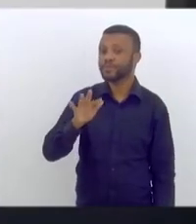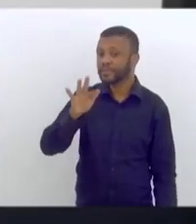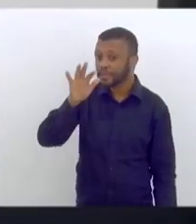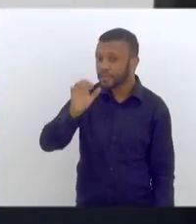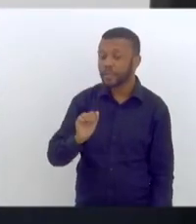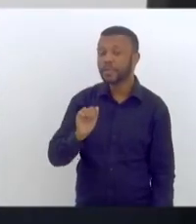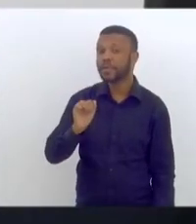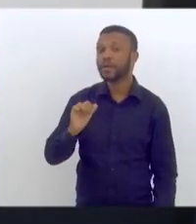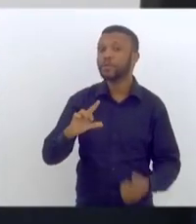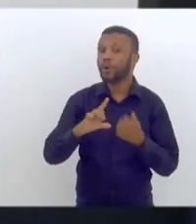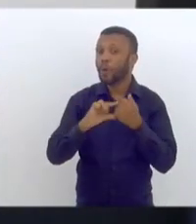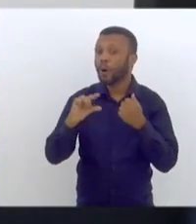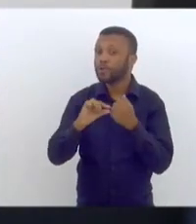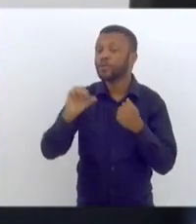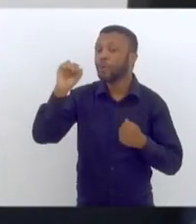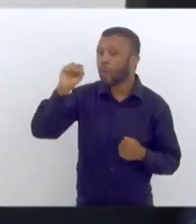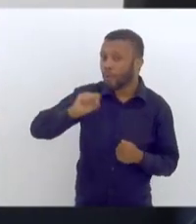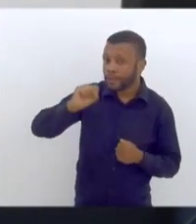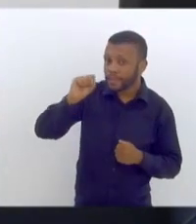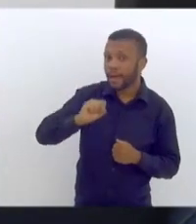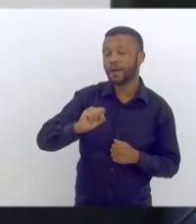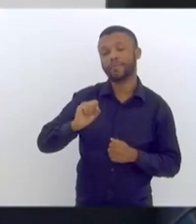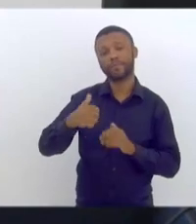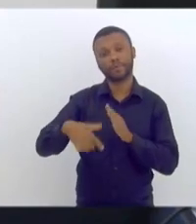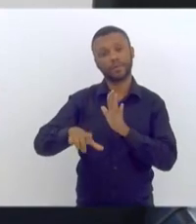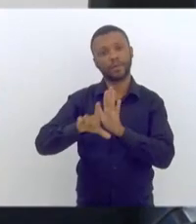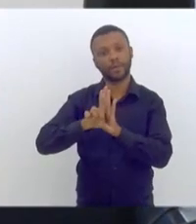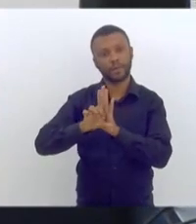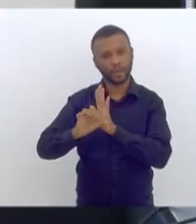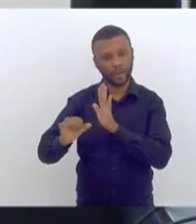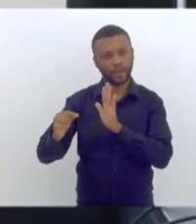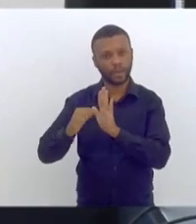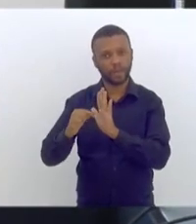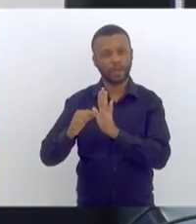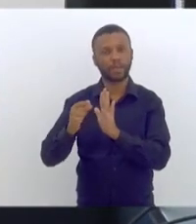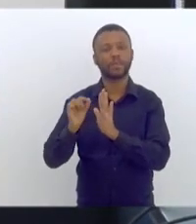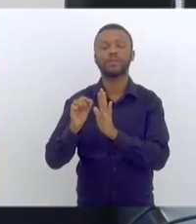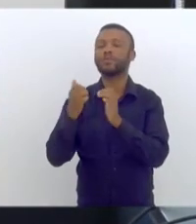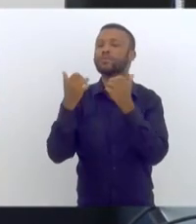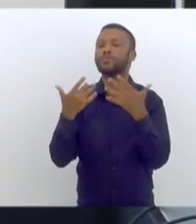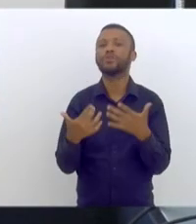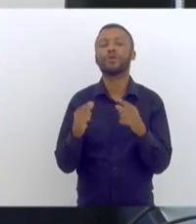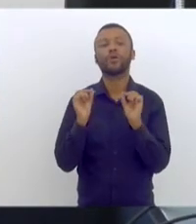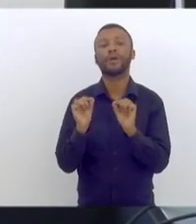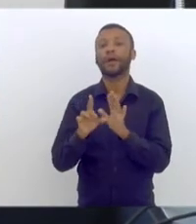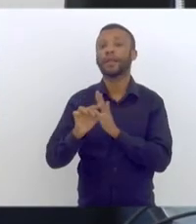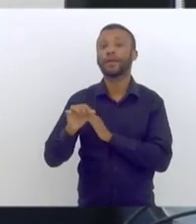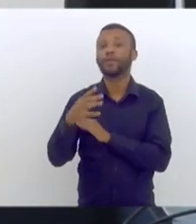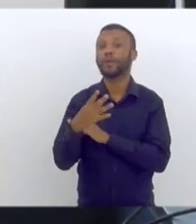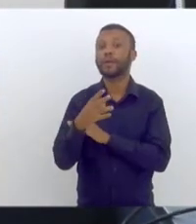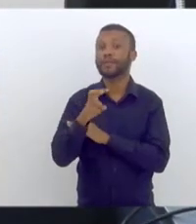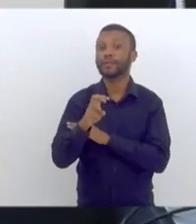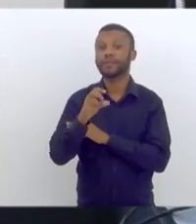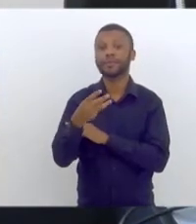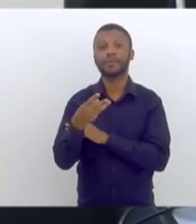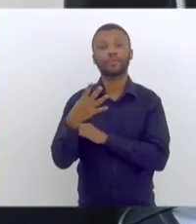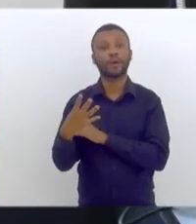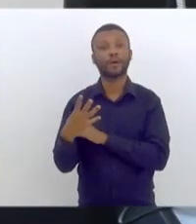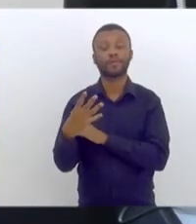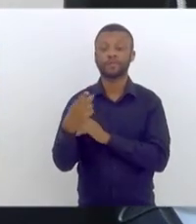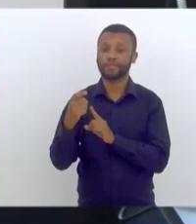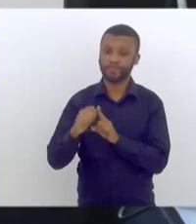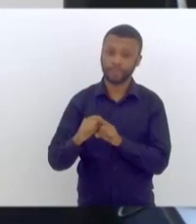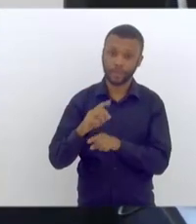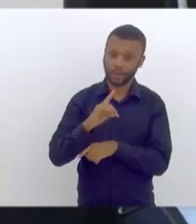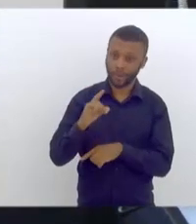artigo Oitavo da lei da dito seguinte a lei 4534 de 4 de